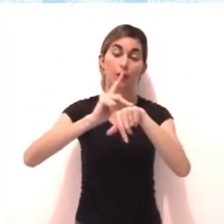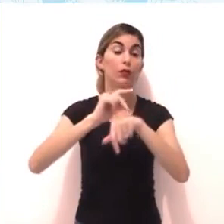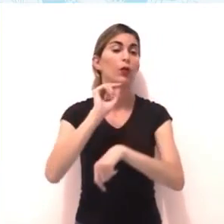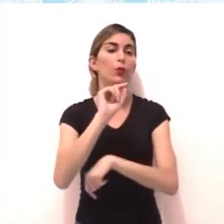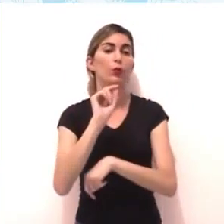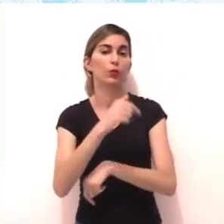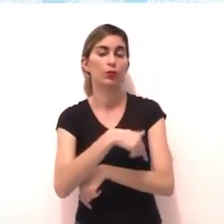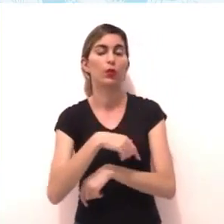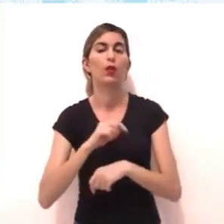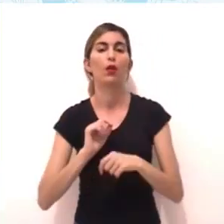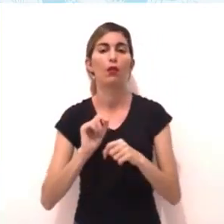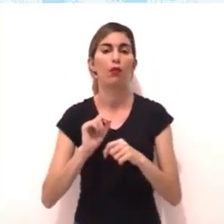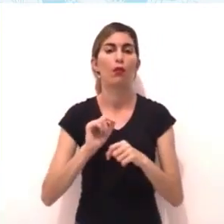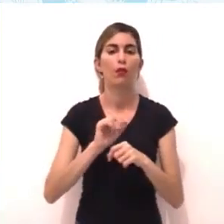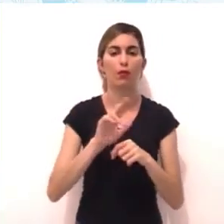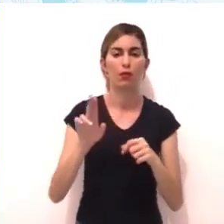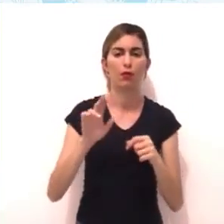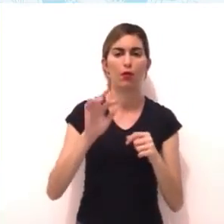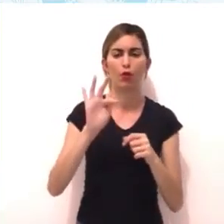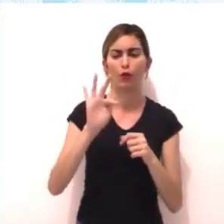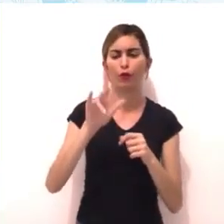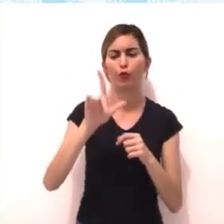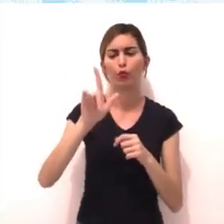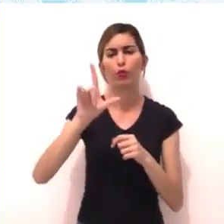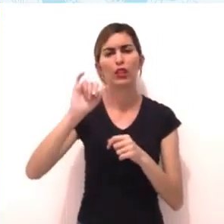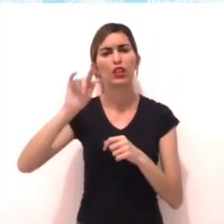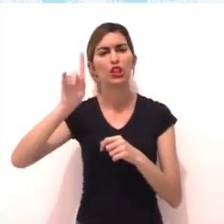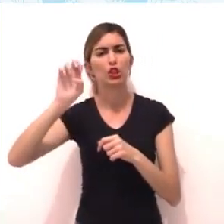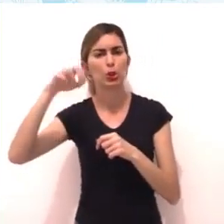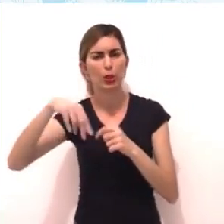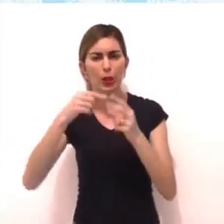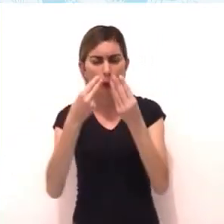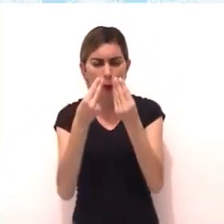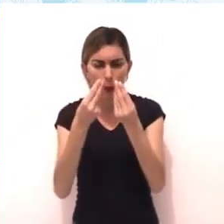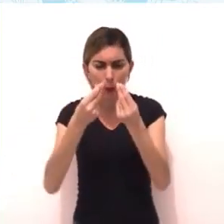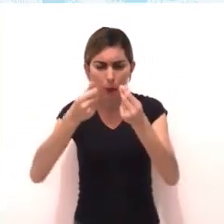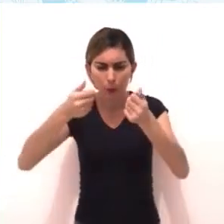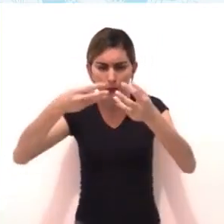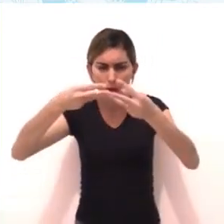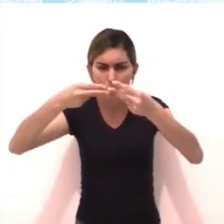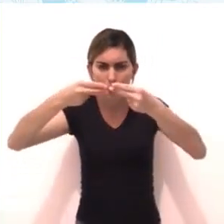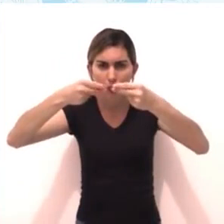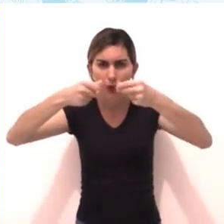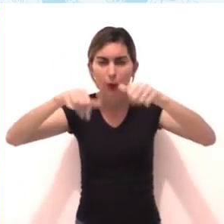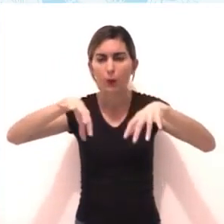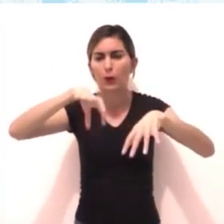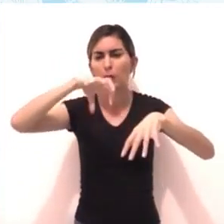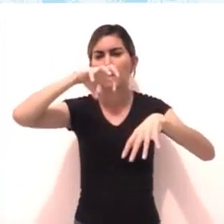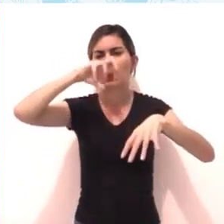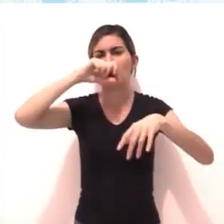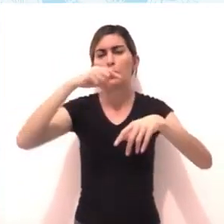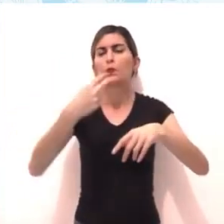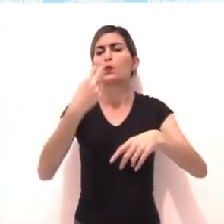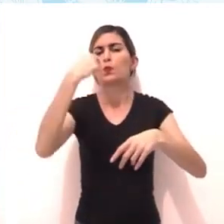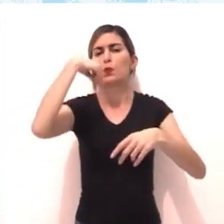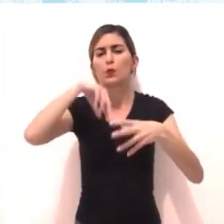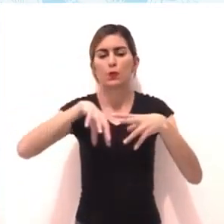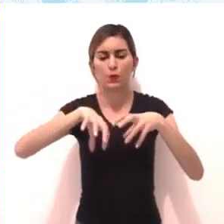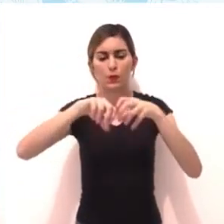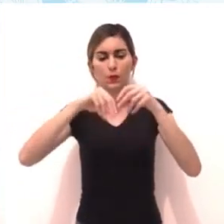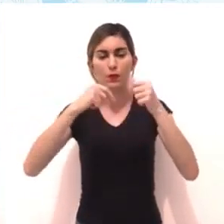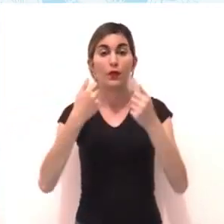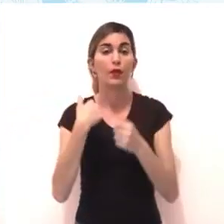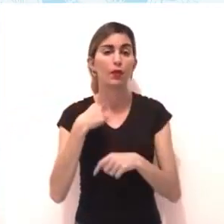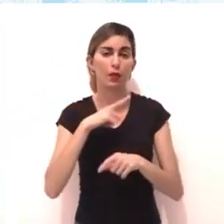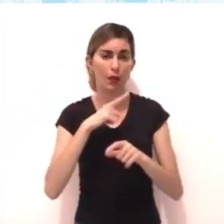preta, ela libera o que a gente chama de fuligem, que é uma partícula que pode ser inalada. Temos também na